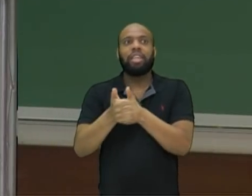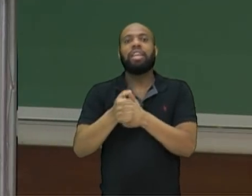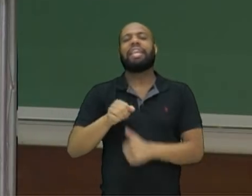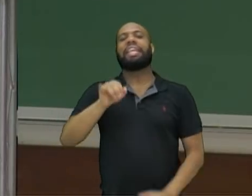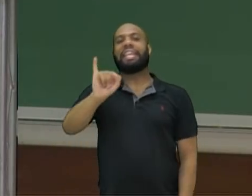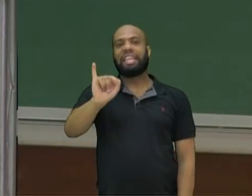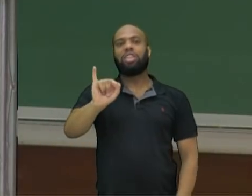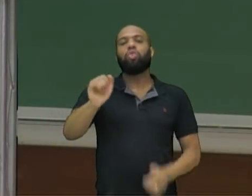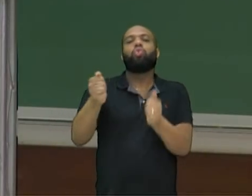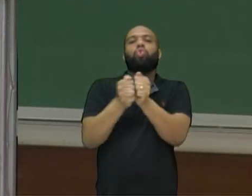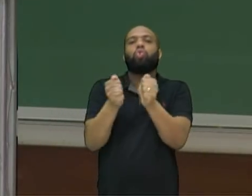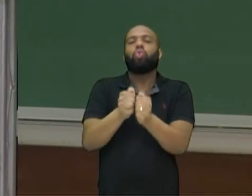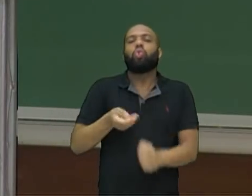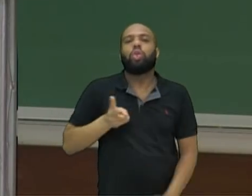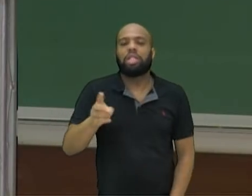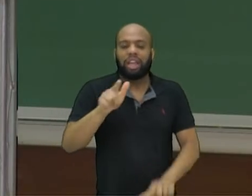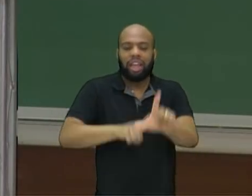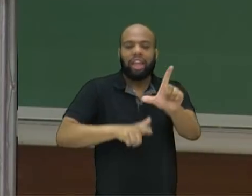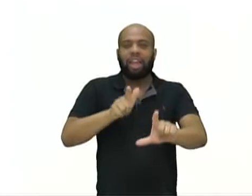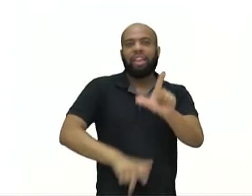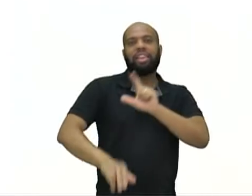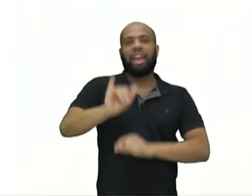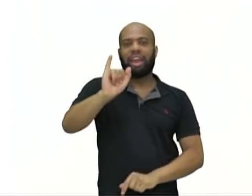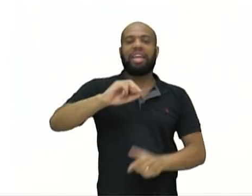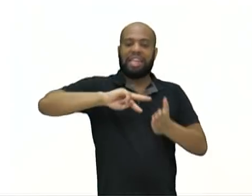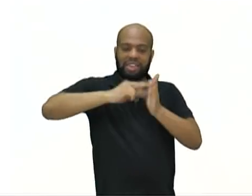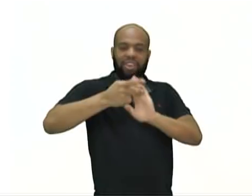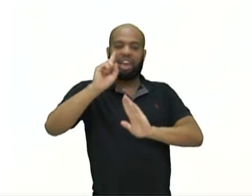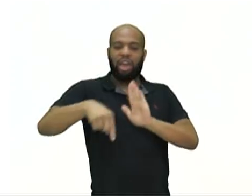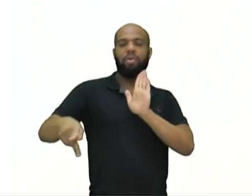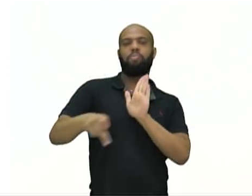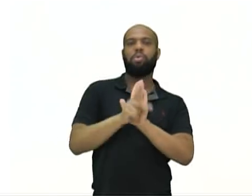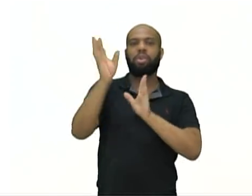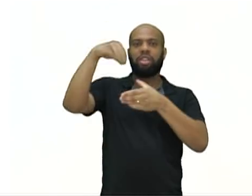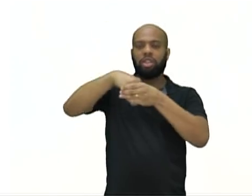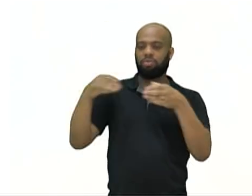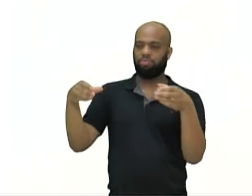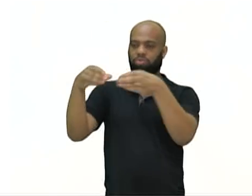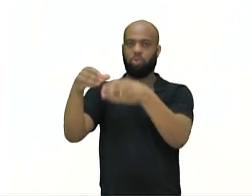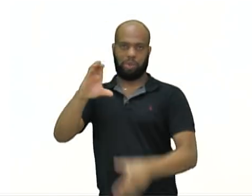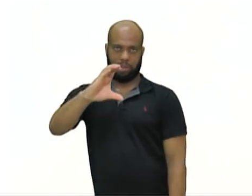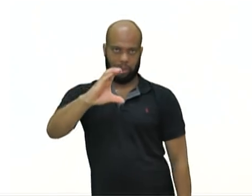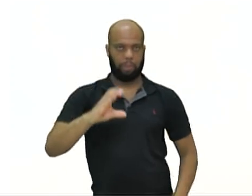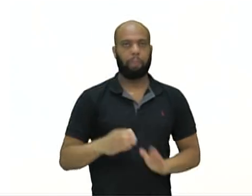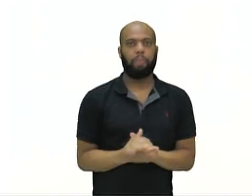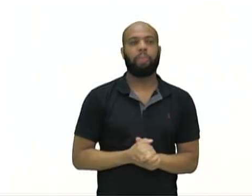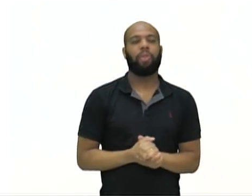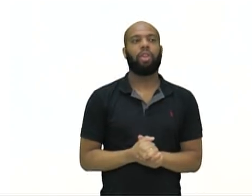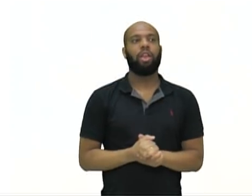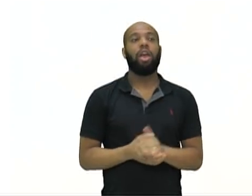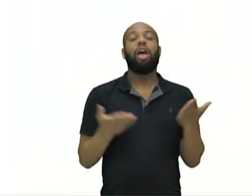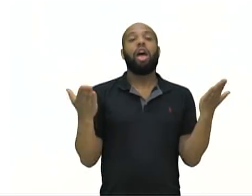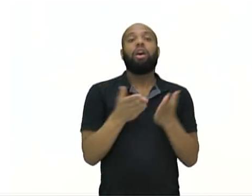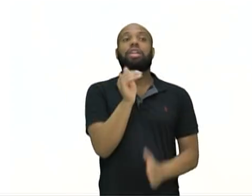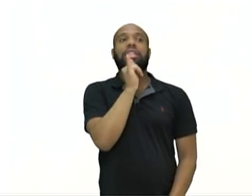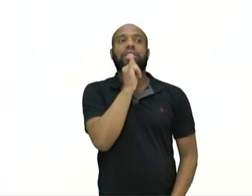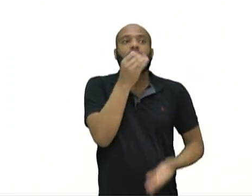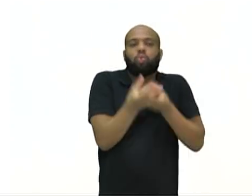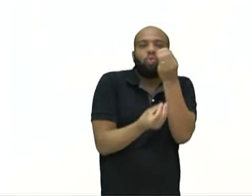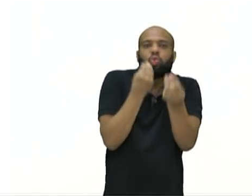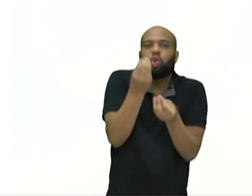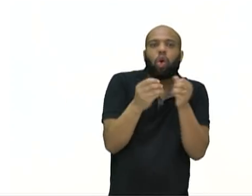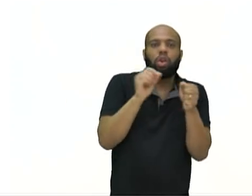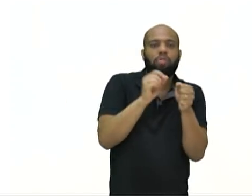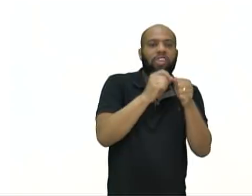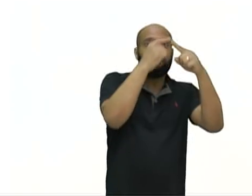unidade imaginária. Tá ali a letrinha I. Isso é que vai diferenciar um do outro. Tudo bem? Então aqui um exemplo de como que a gente